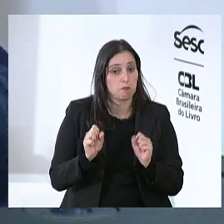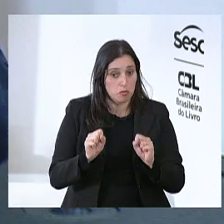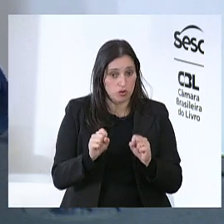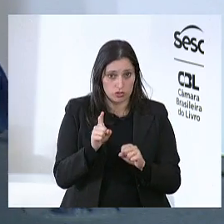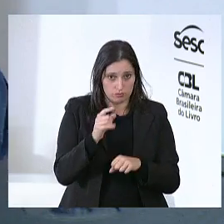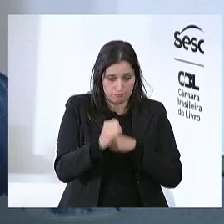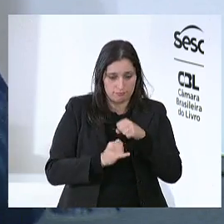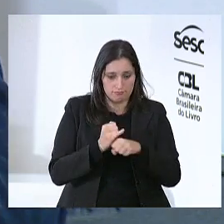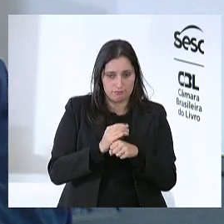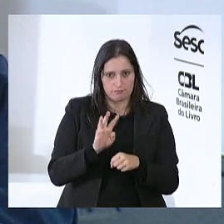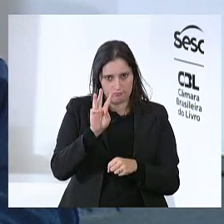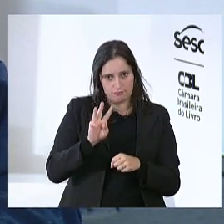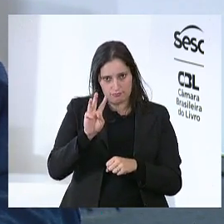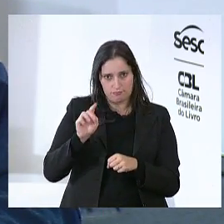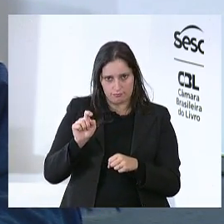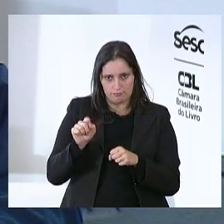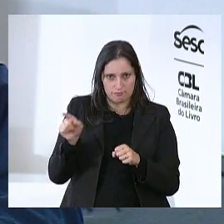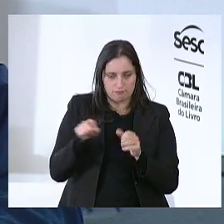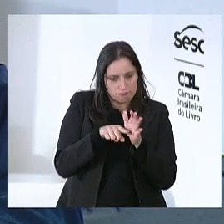tem uma nota